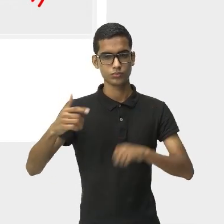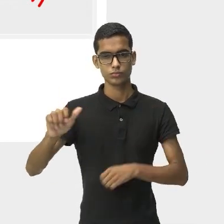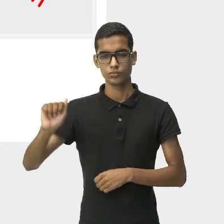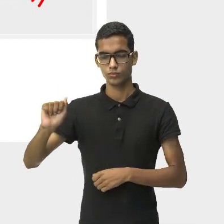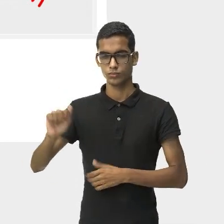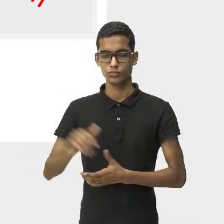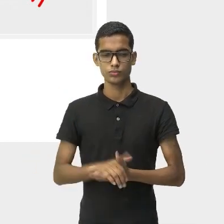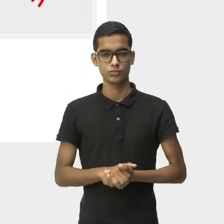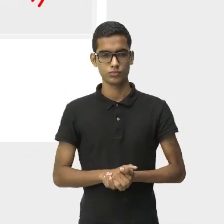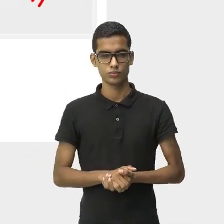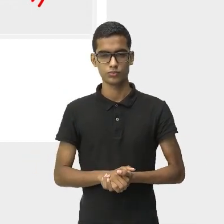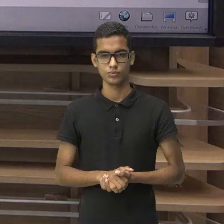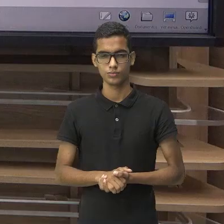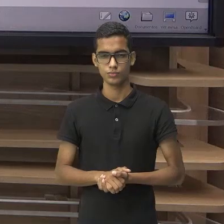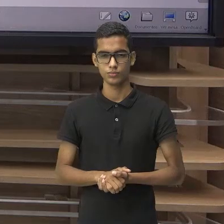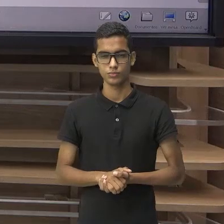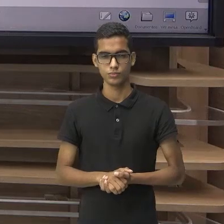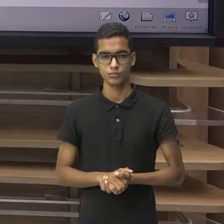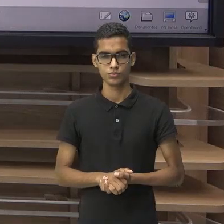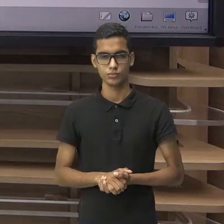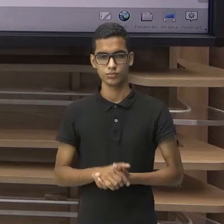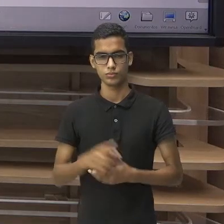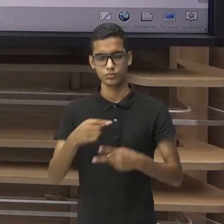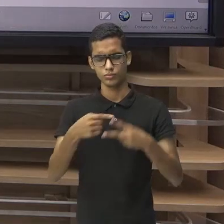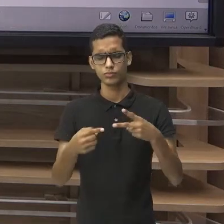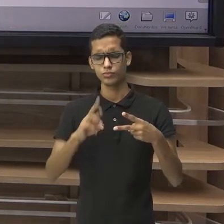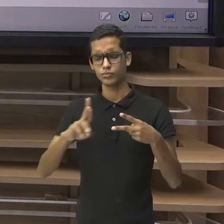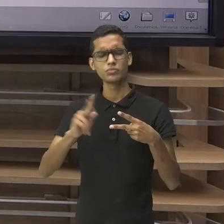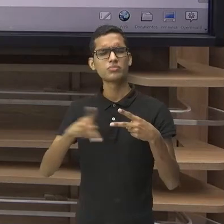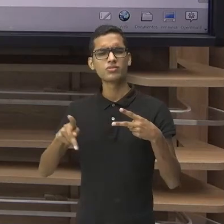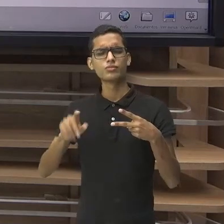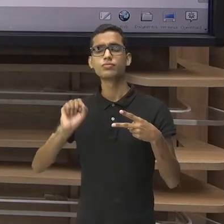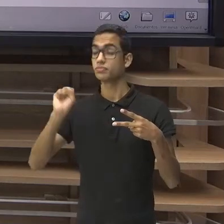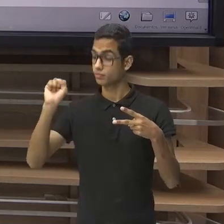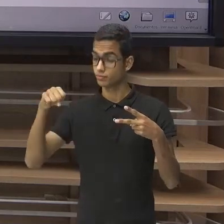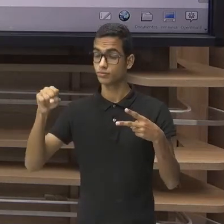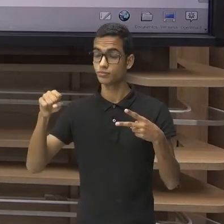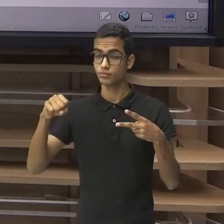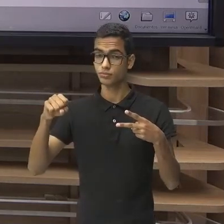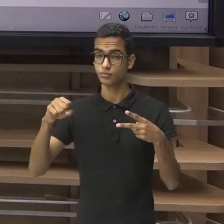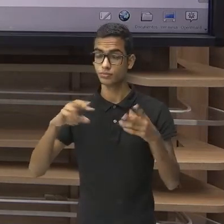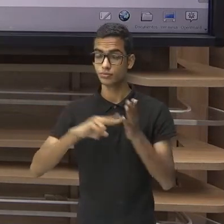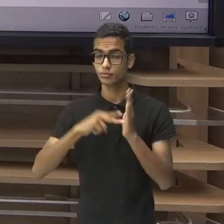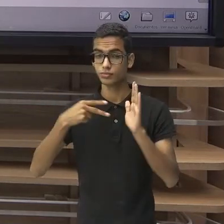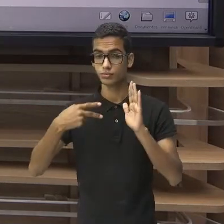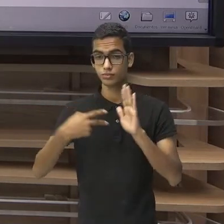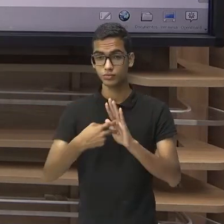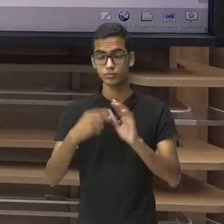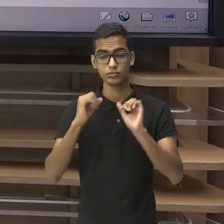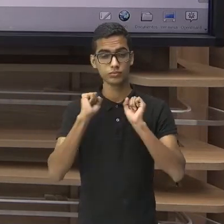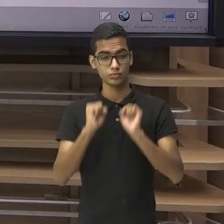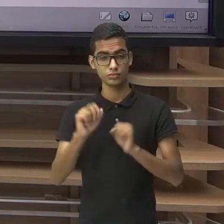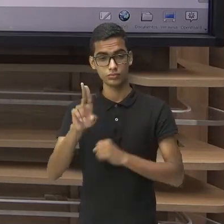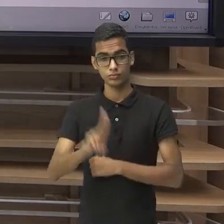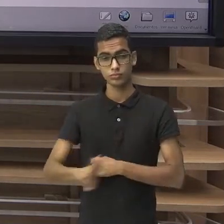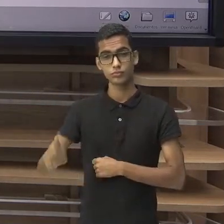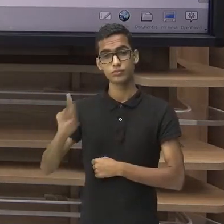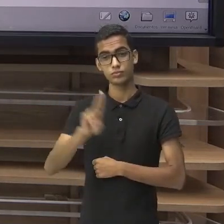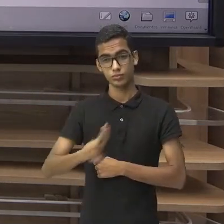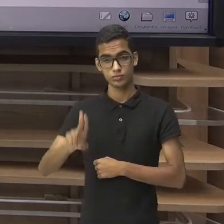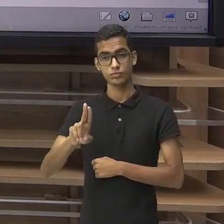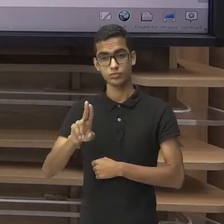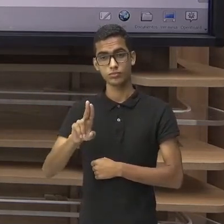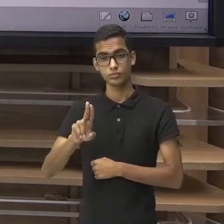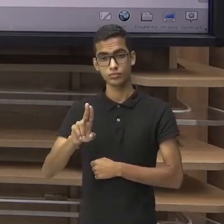grau. Duas respostas, professor? Sim, duas respostas. Significa que eu posso usar tanto